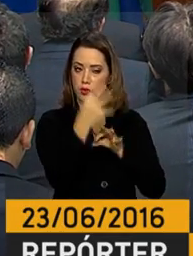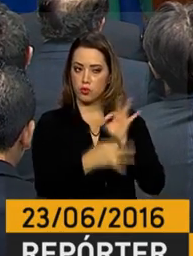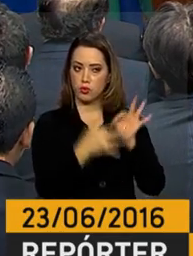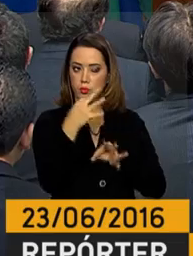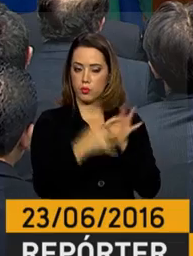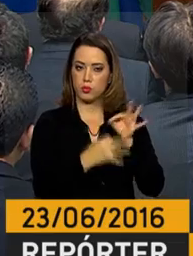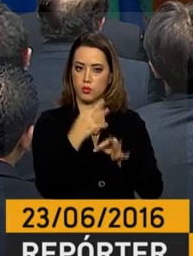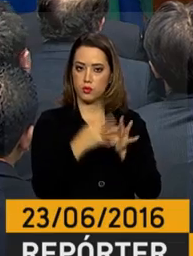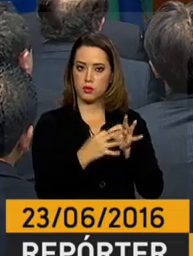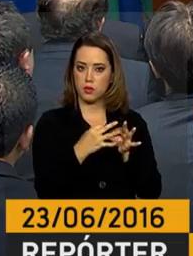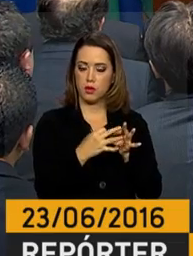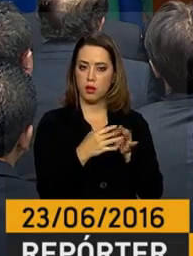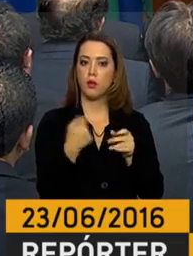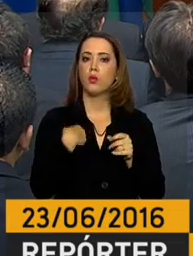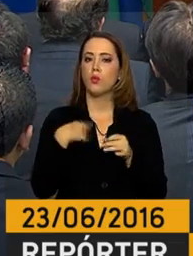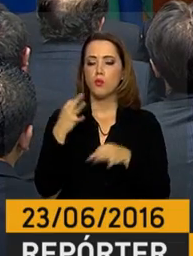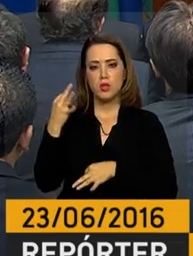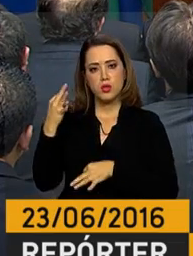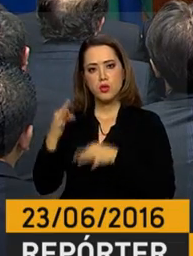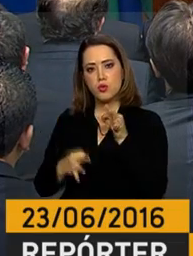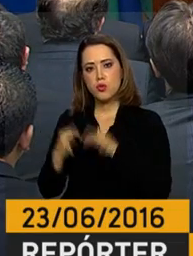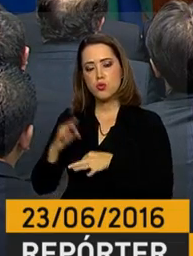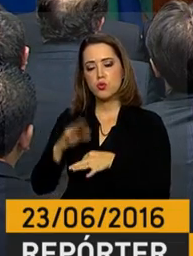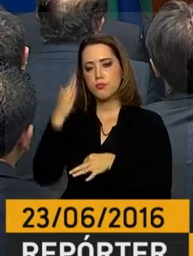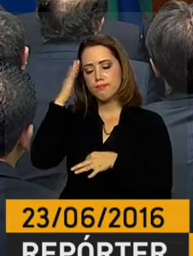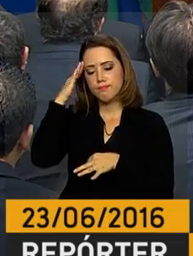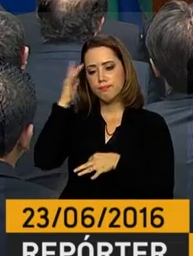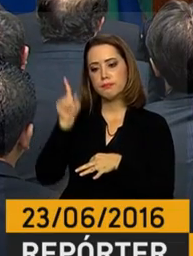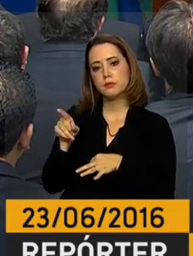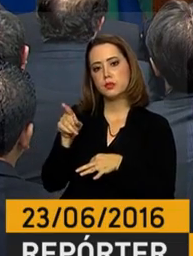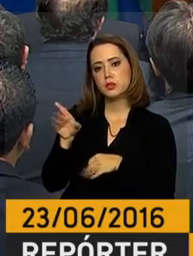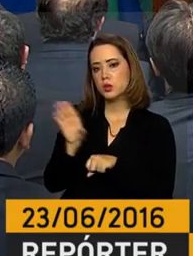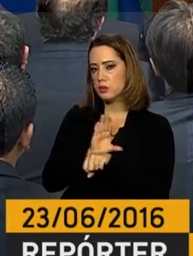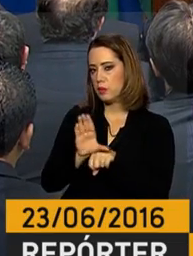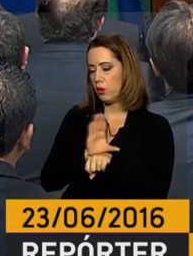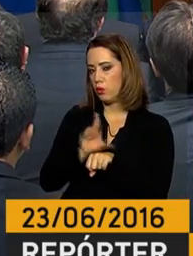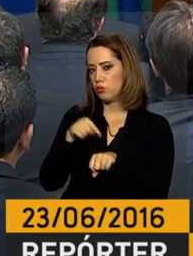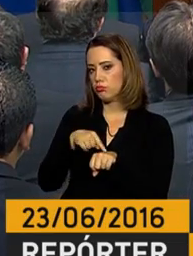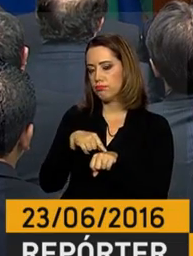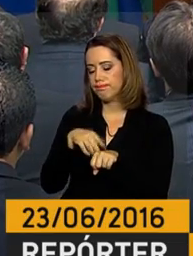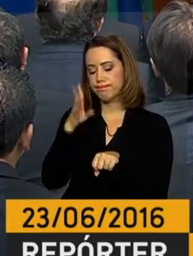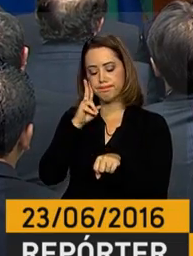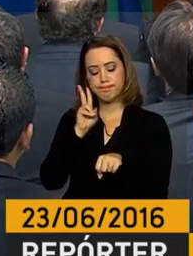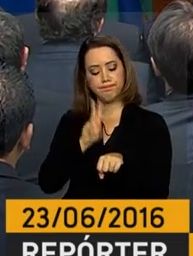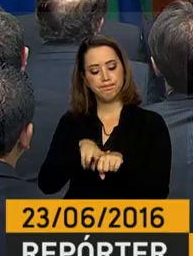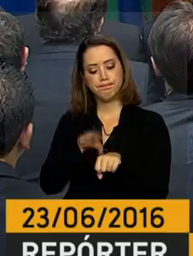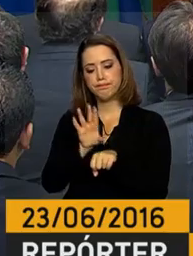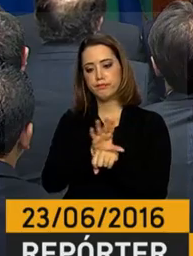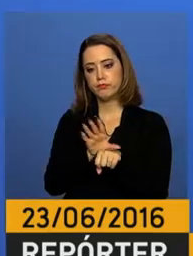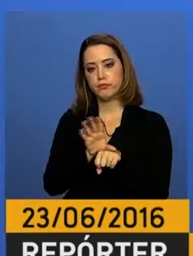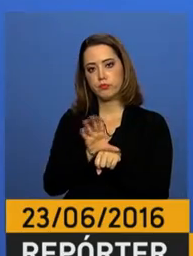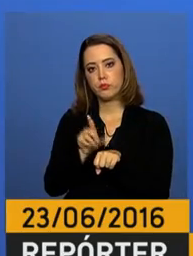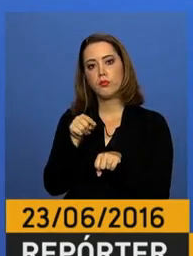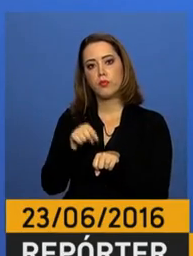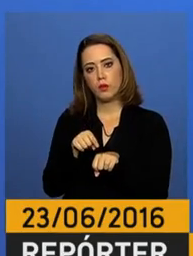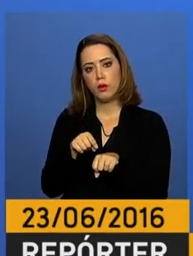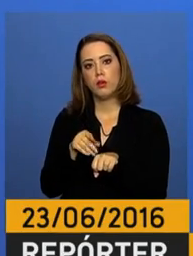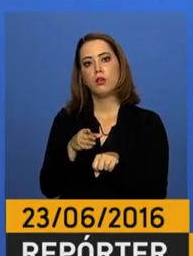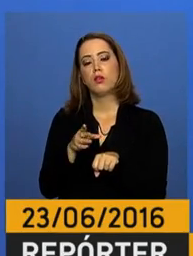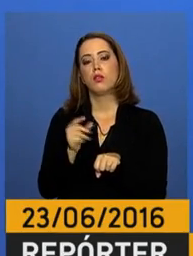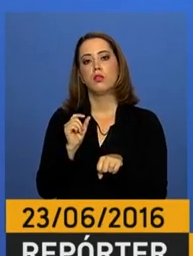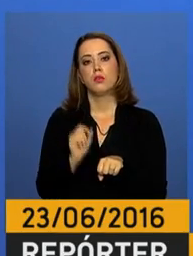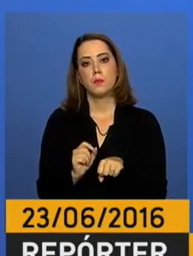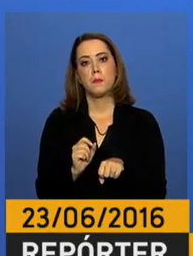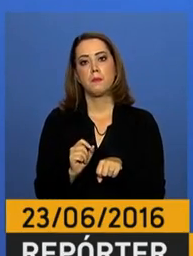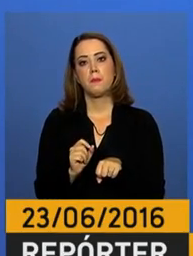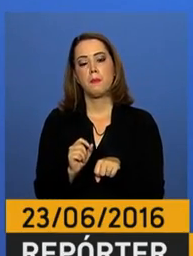Tribunal entendesse pelos princípios constitucionais muitas vezes não apenas pela letra da Constituição mas pelos princípios